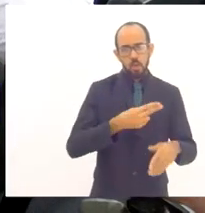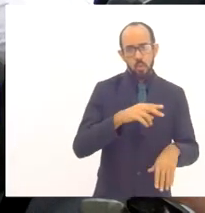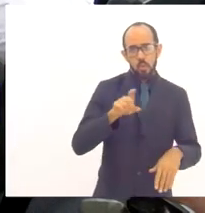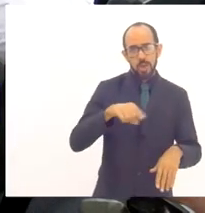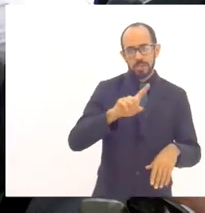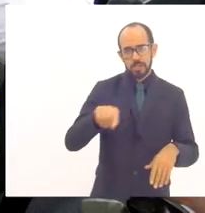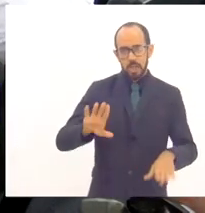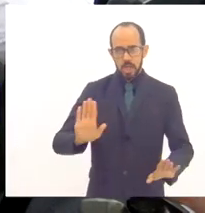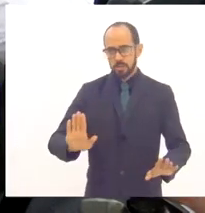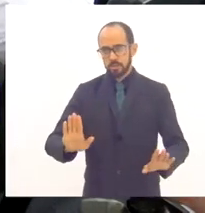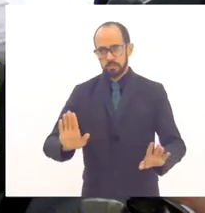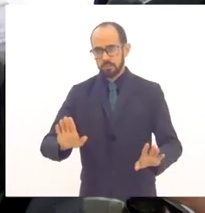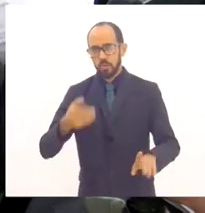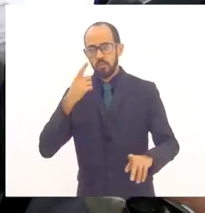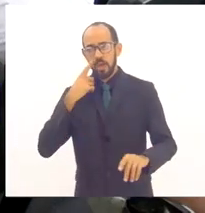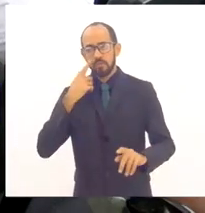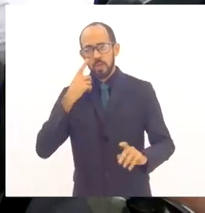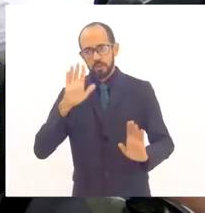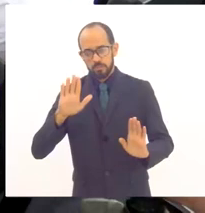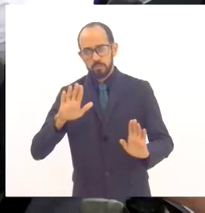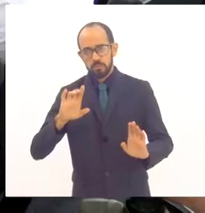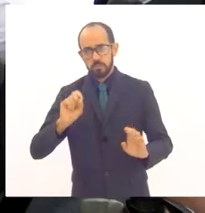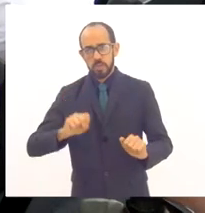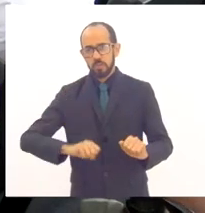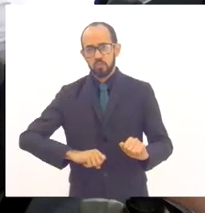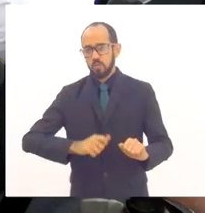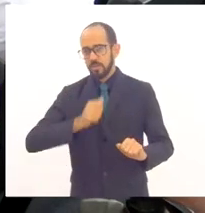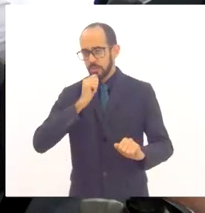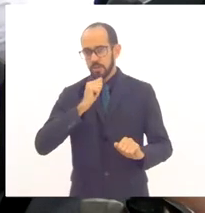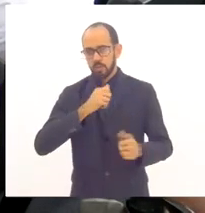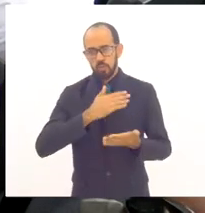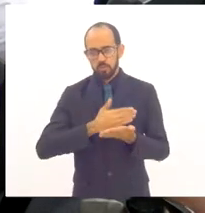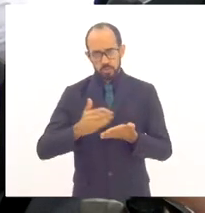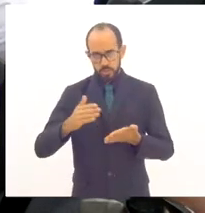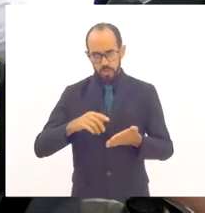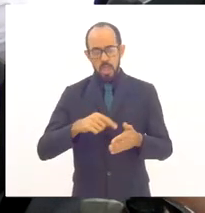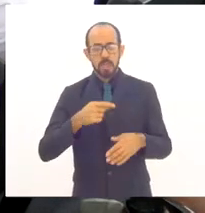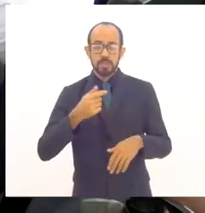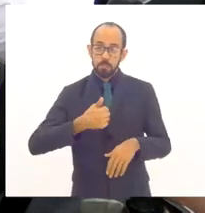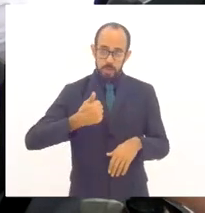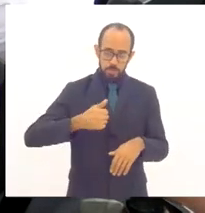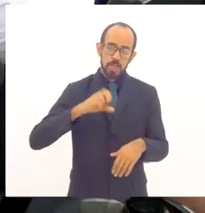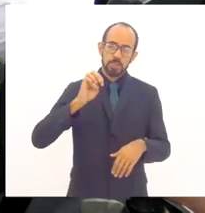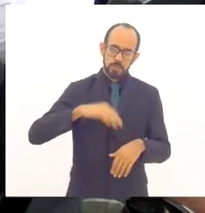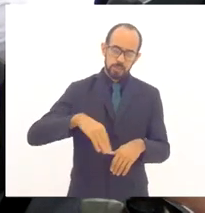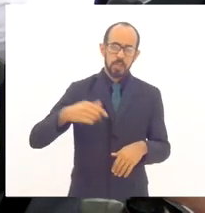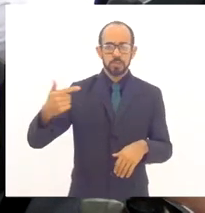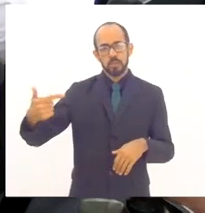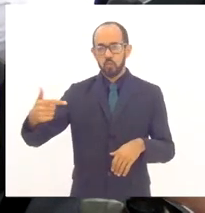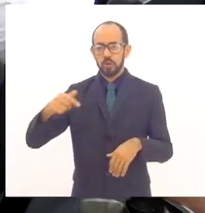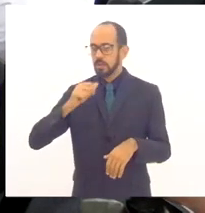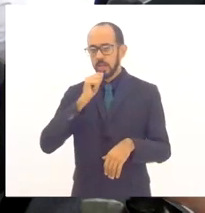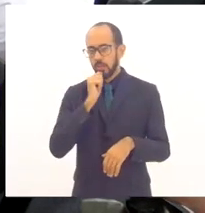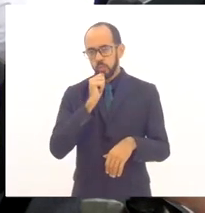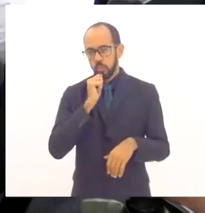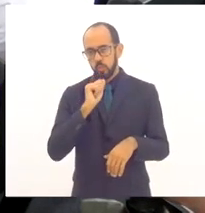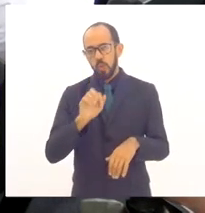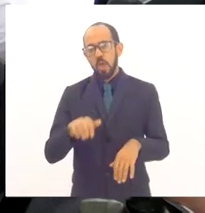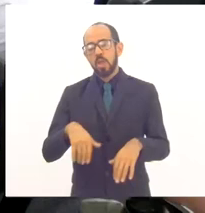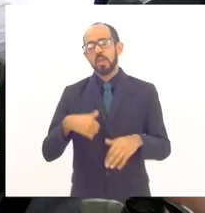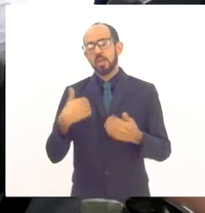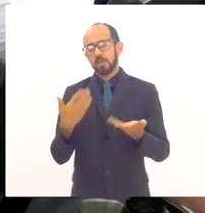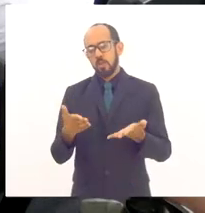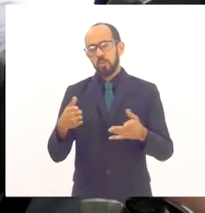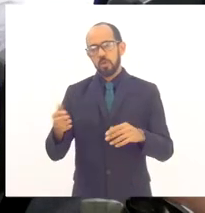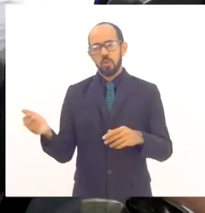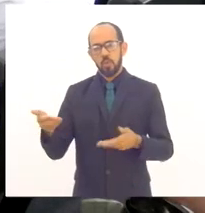revogando essa. As duas possibilidades. Essa eu não dei entrada ainda. Essa outra já demos entrada. Eu peço, eu chamo então para